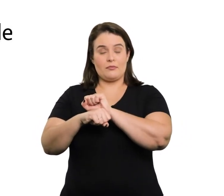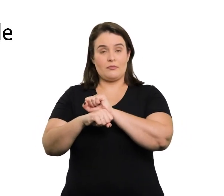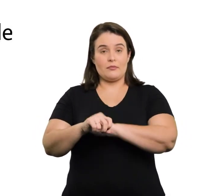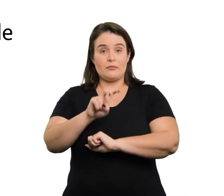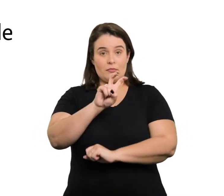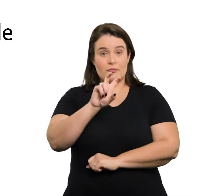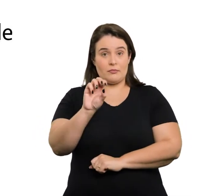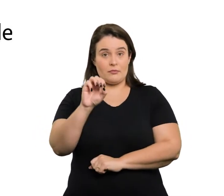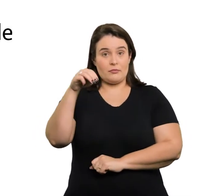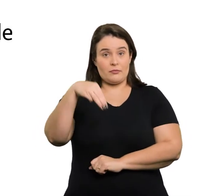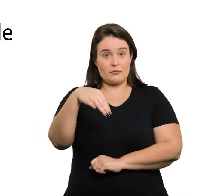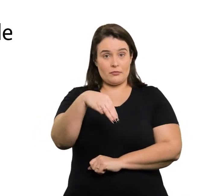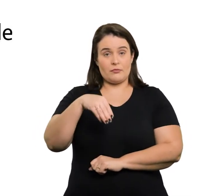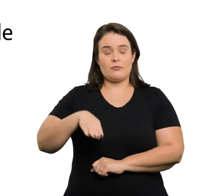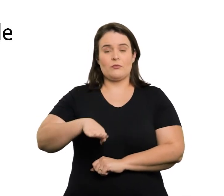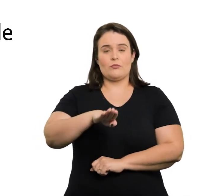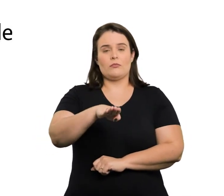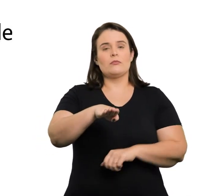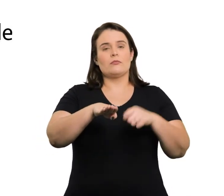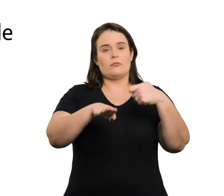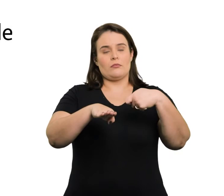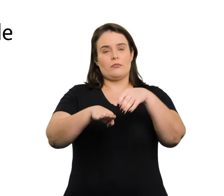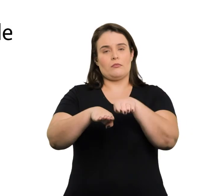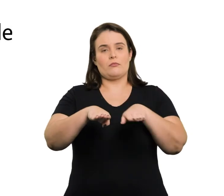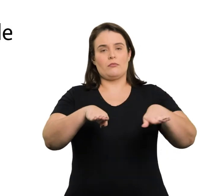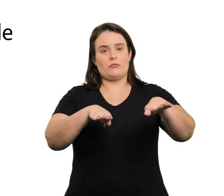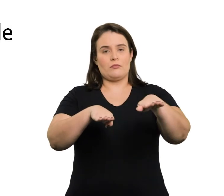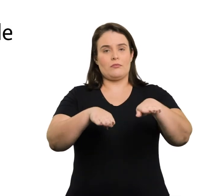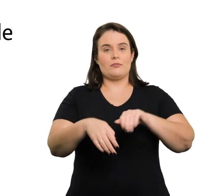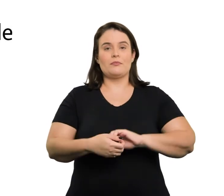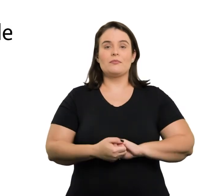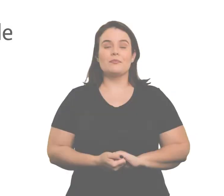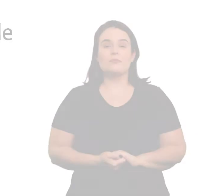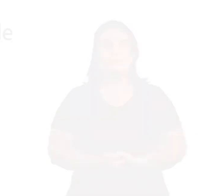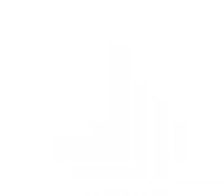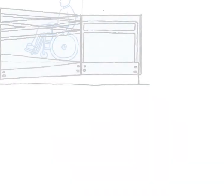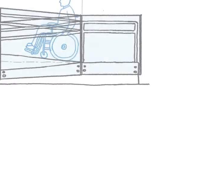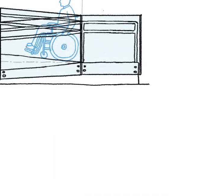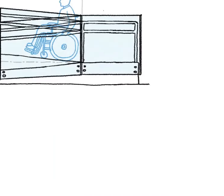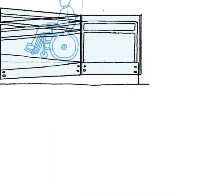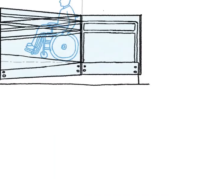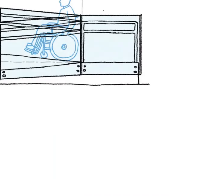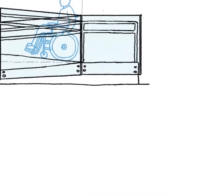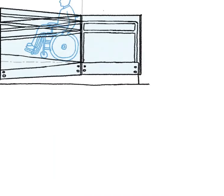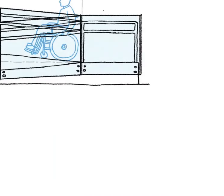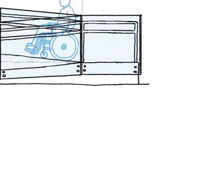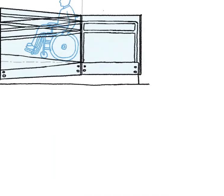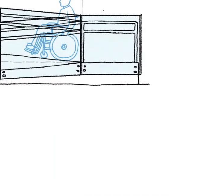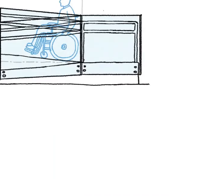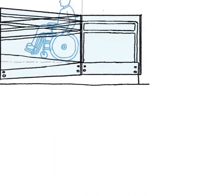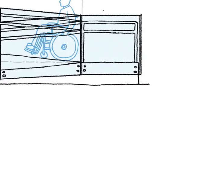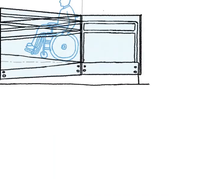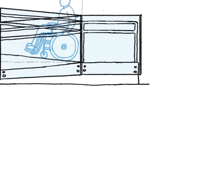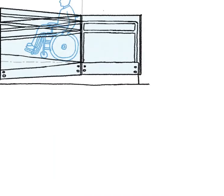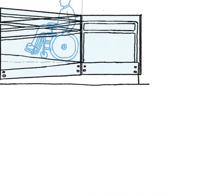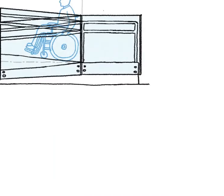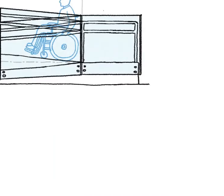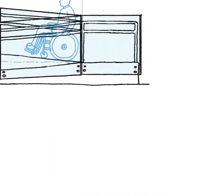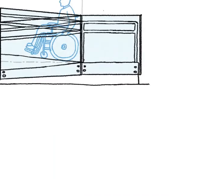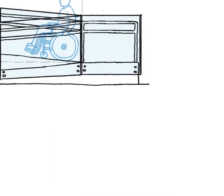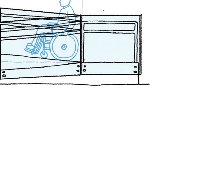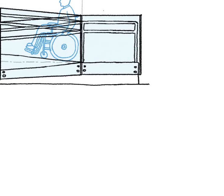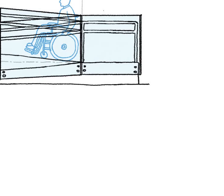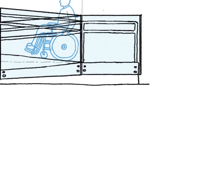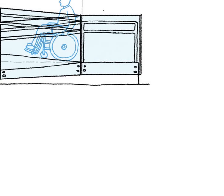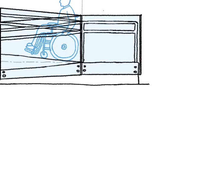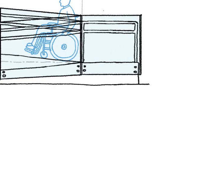descanso nos patamares a cada 50 metros de percurso. A vista lateral de uma rampa em 2 lances